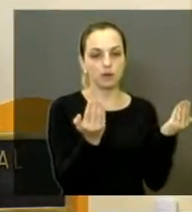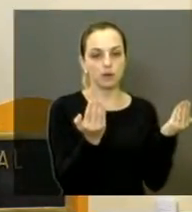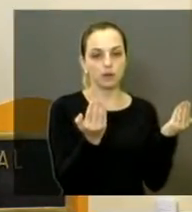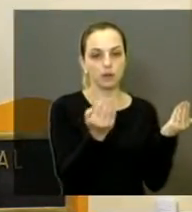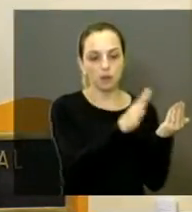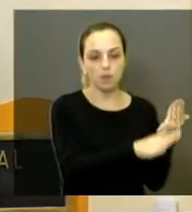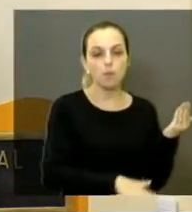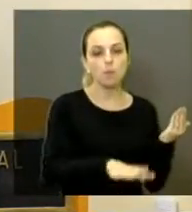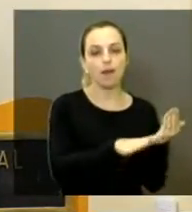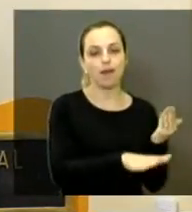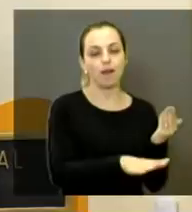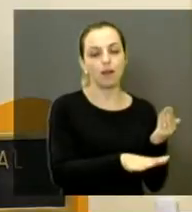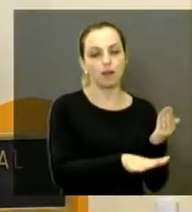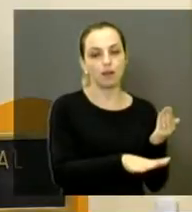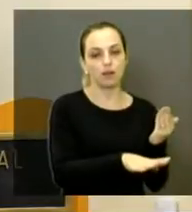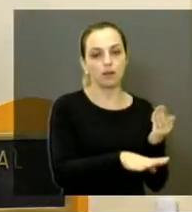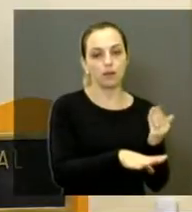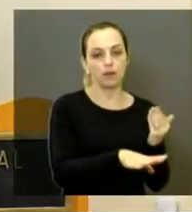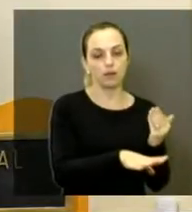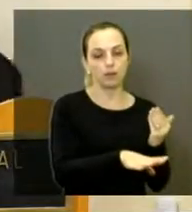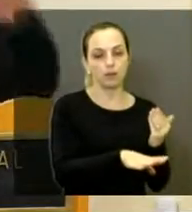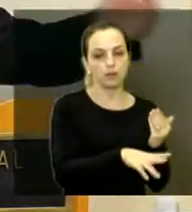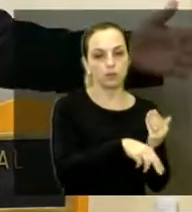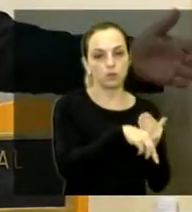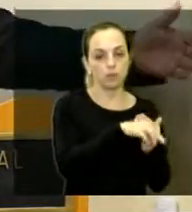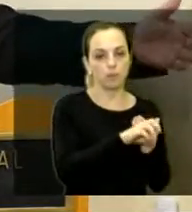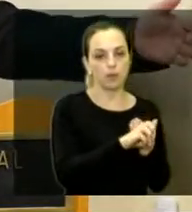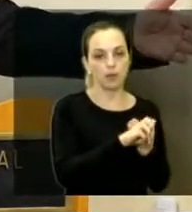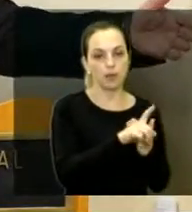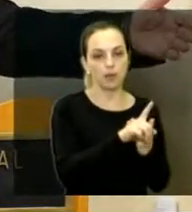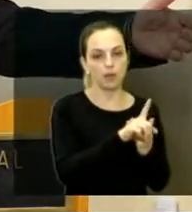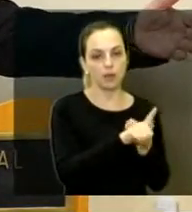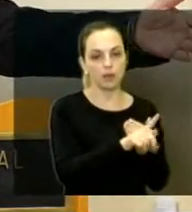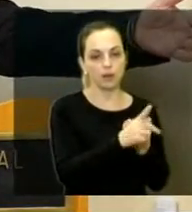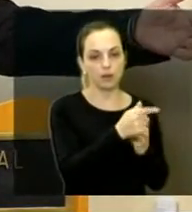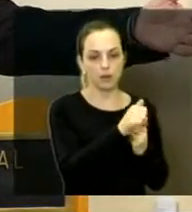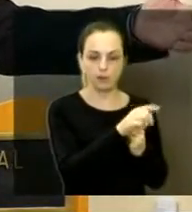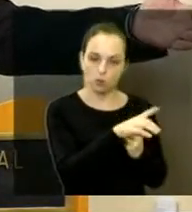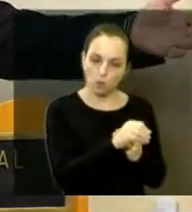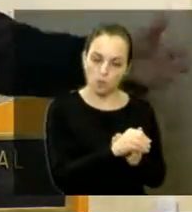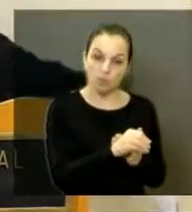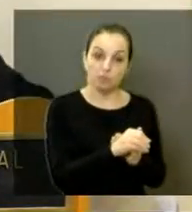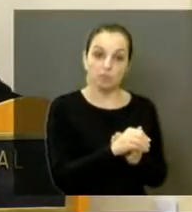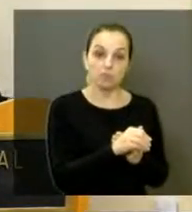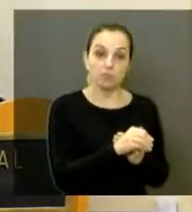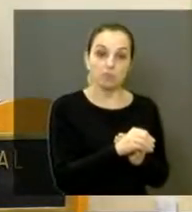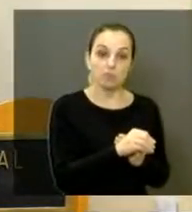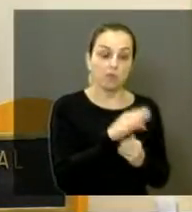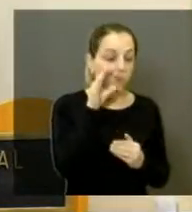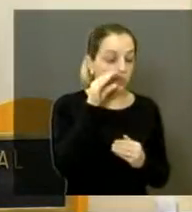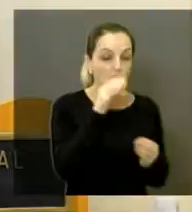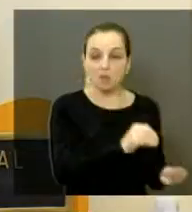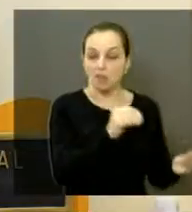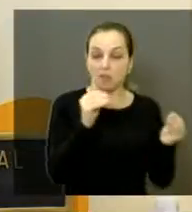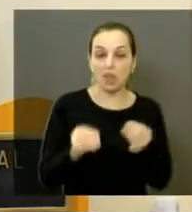aquele prédio lá, o pronto-socorro. Então, quer dizer, o funcionário vai sair de lá de qualquer jeito, doutor Lapena.